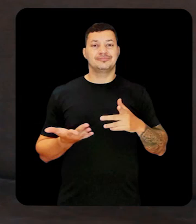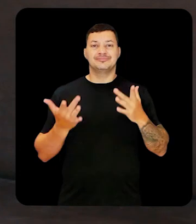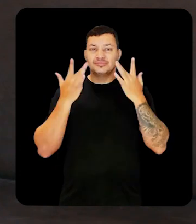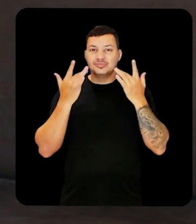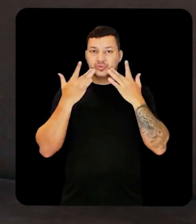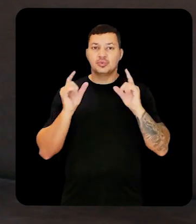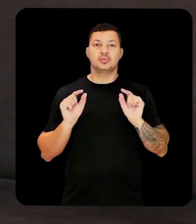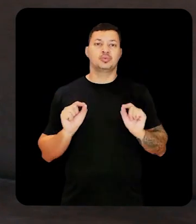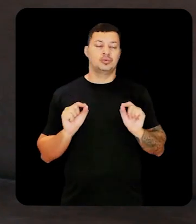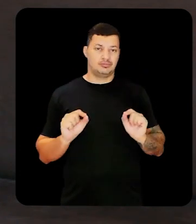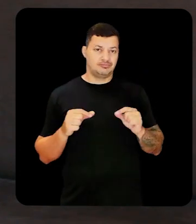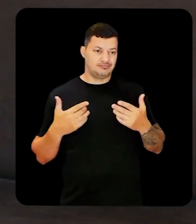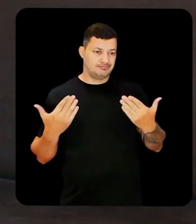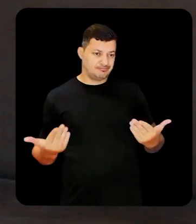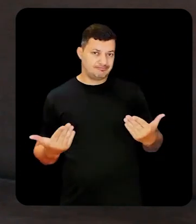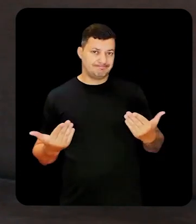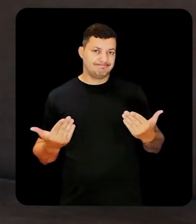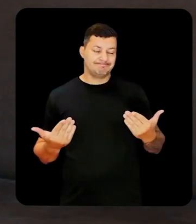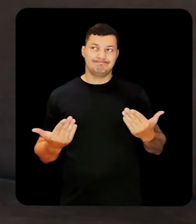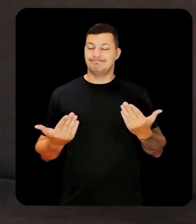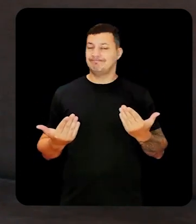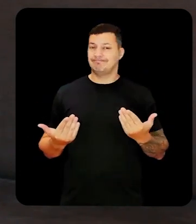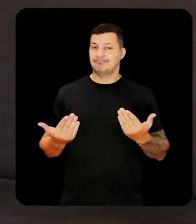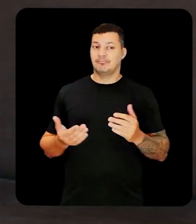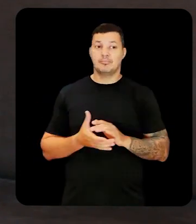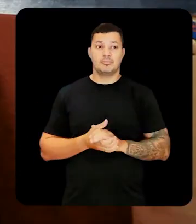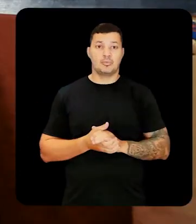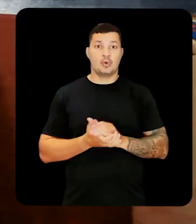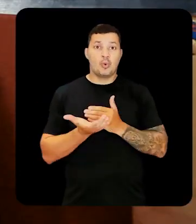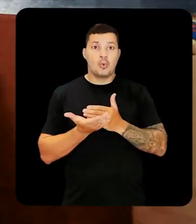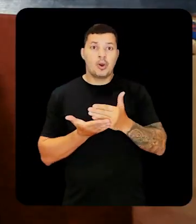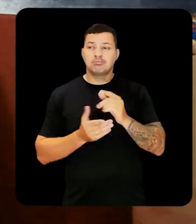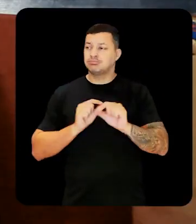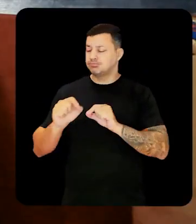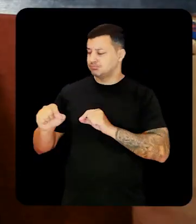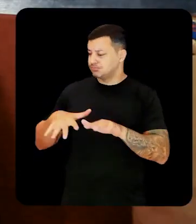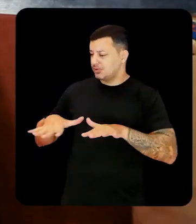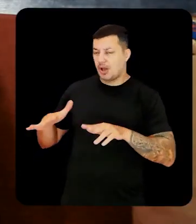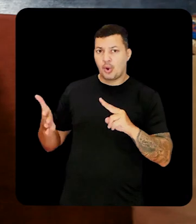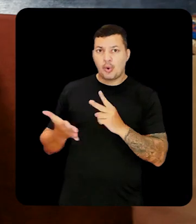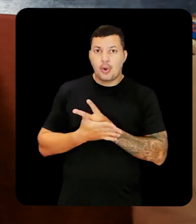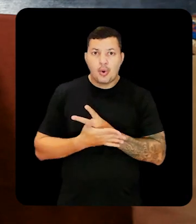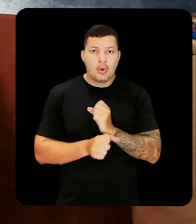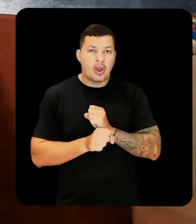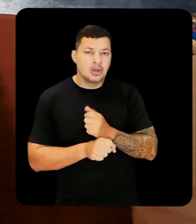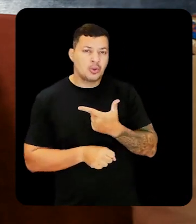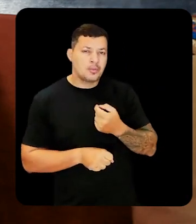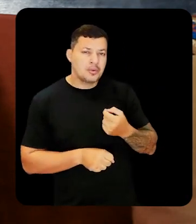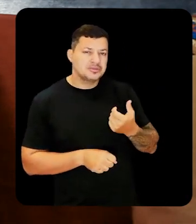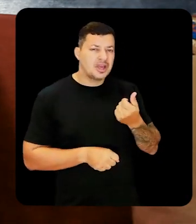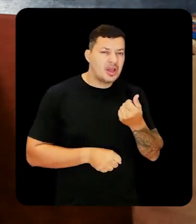Aquele teatro não era ali nem o nome de Átila Costa, não era. Acho que essa conversa ela começa a rolar em